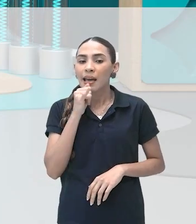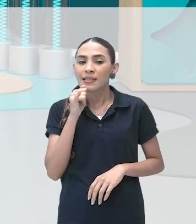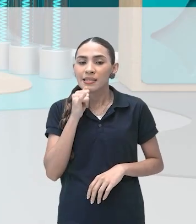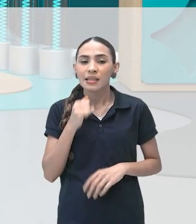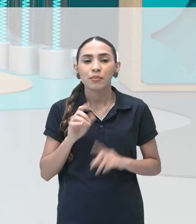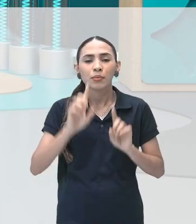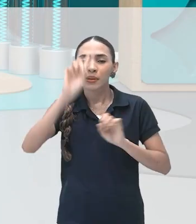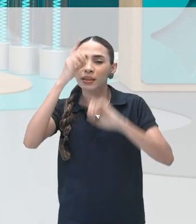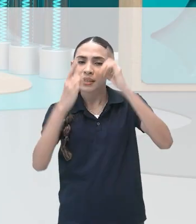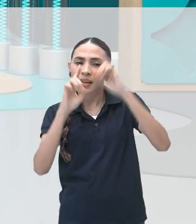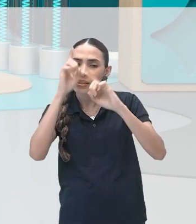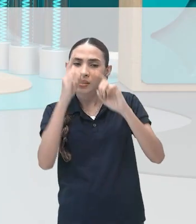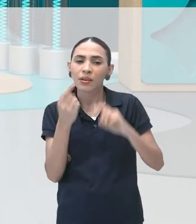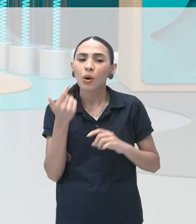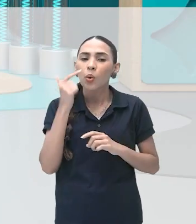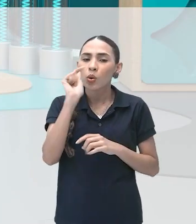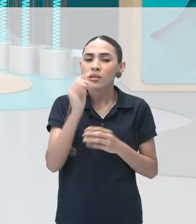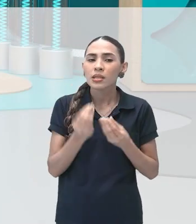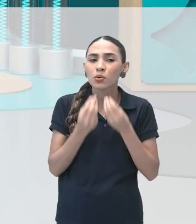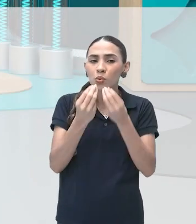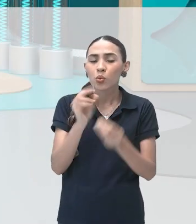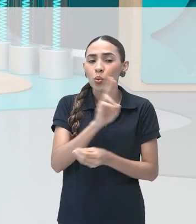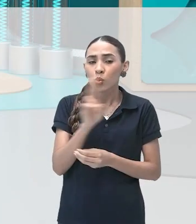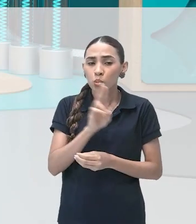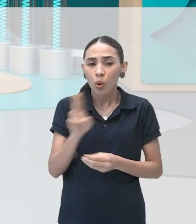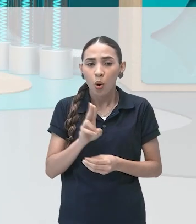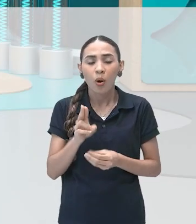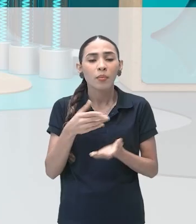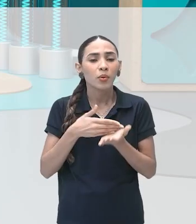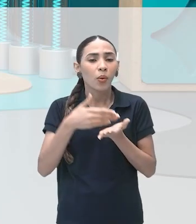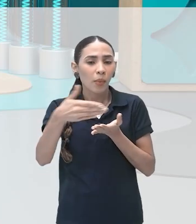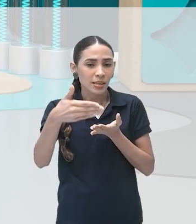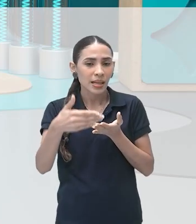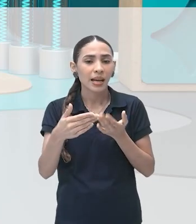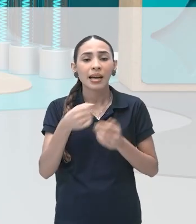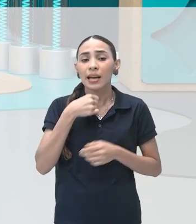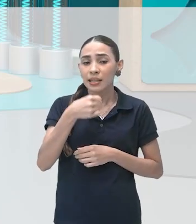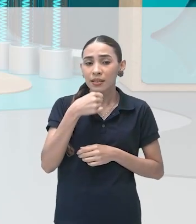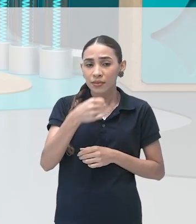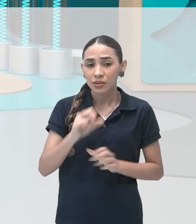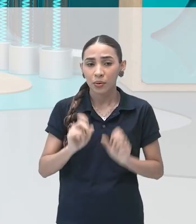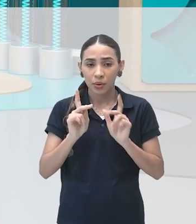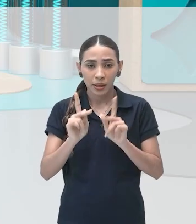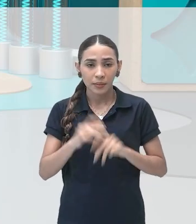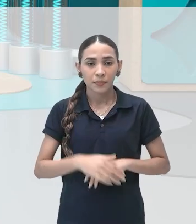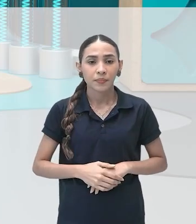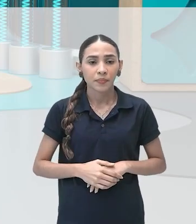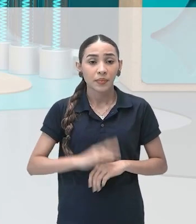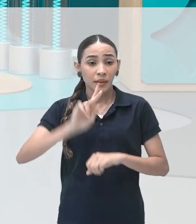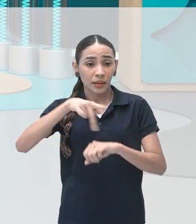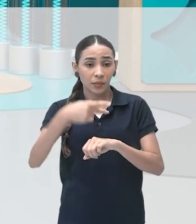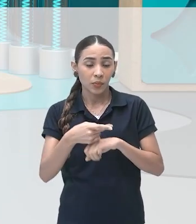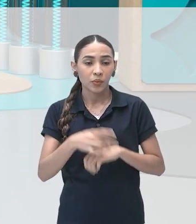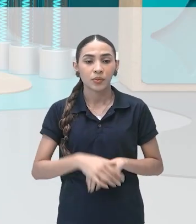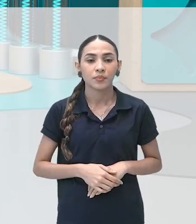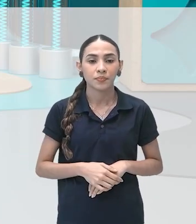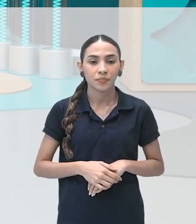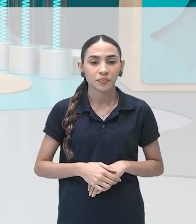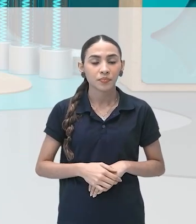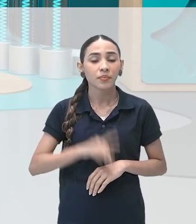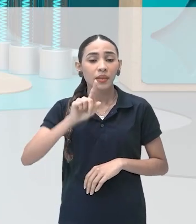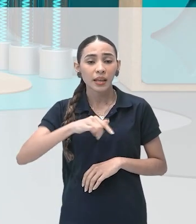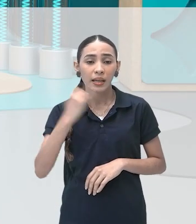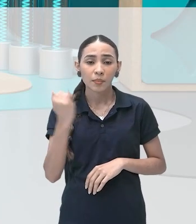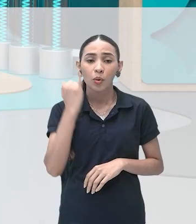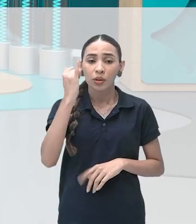forma criativa de dar um nome para aquele nosso trabalho de entrevista, tá? E, indo adiante,